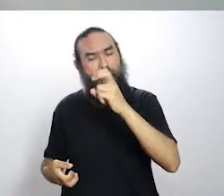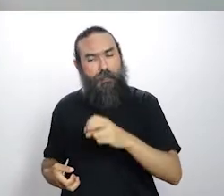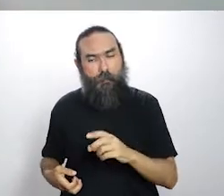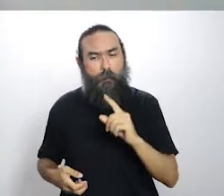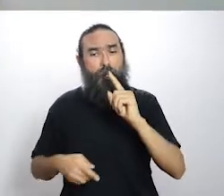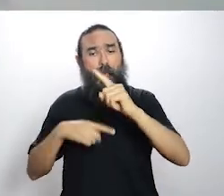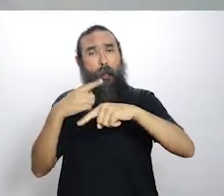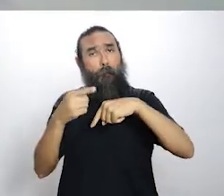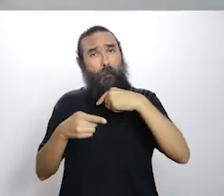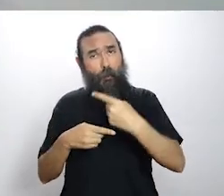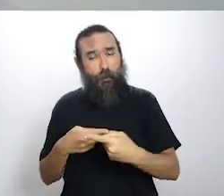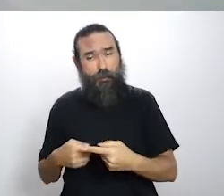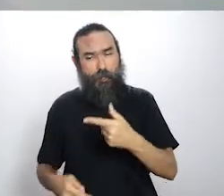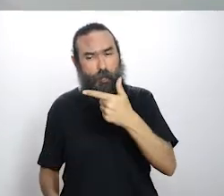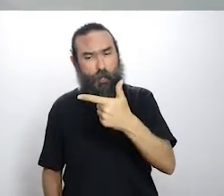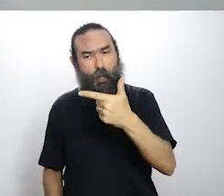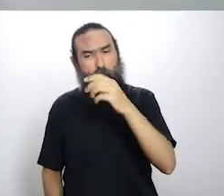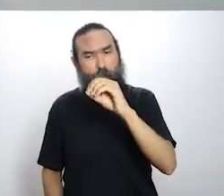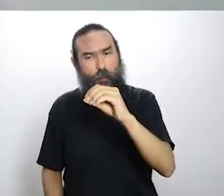em